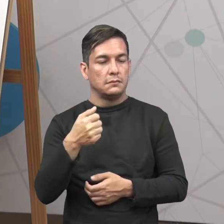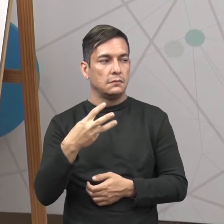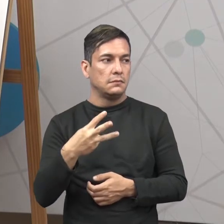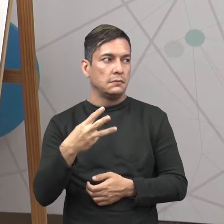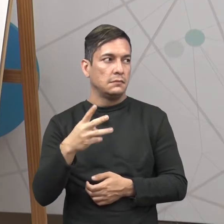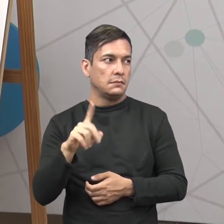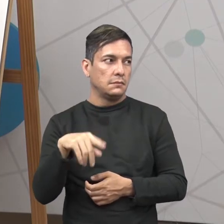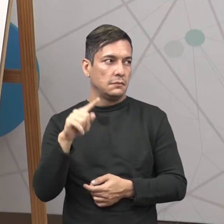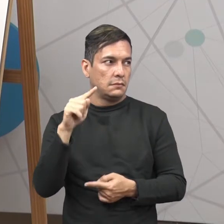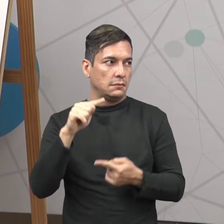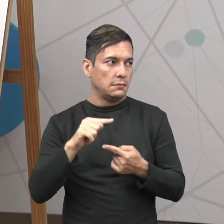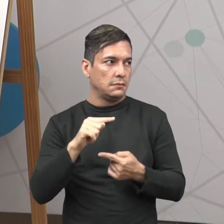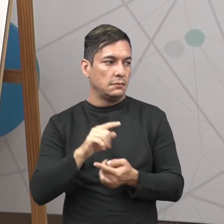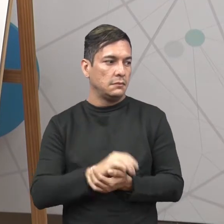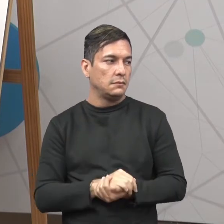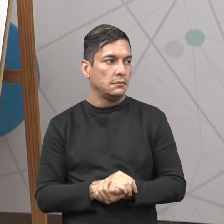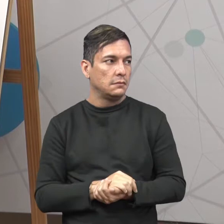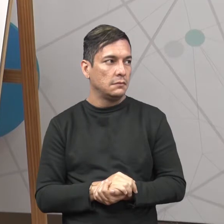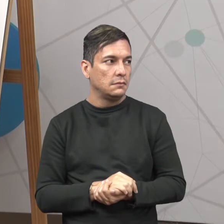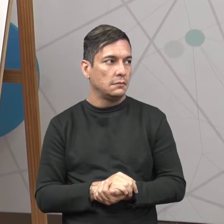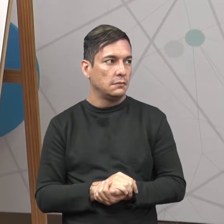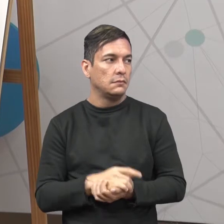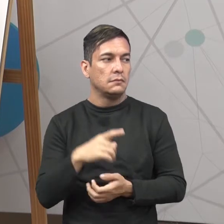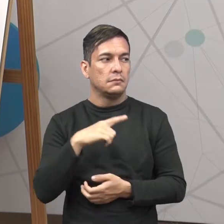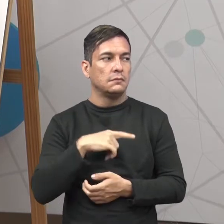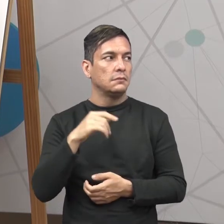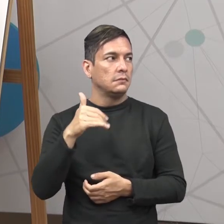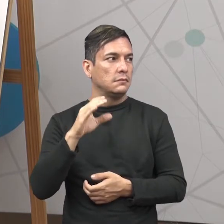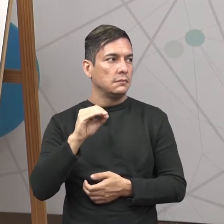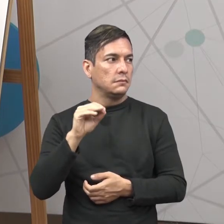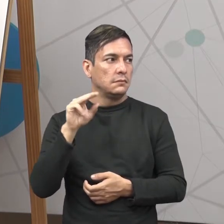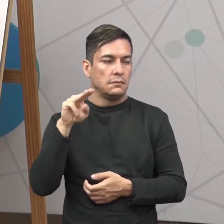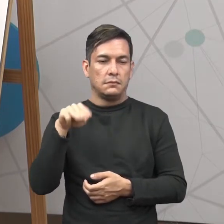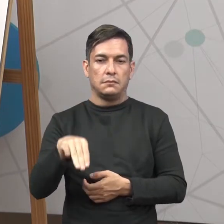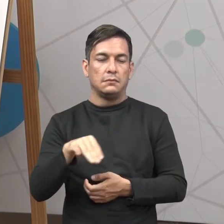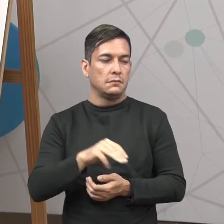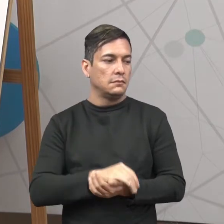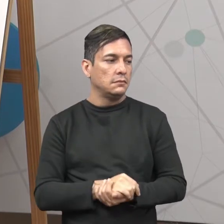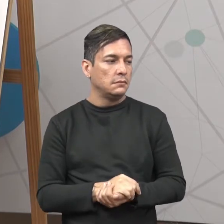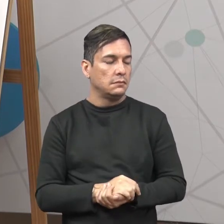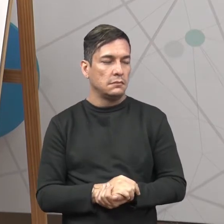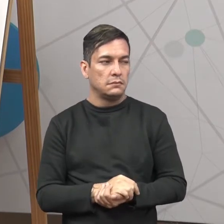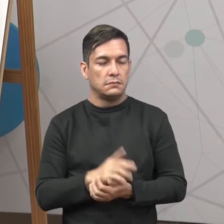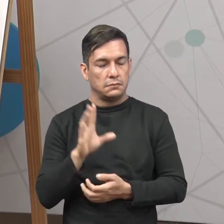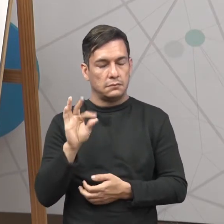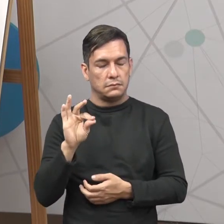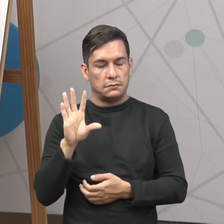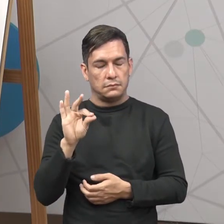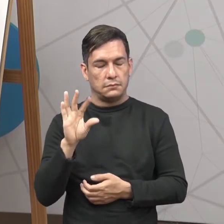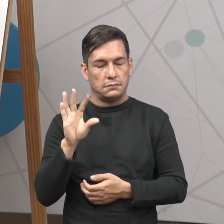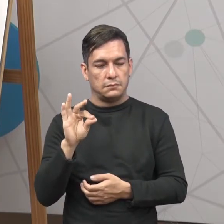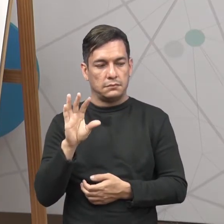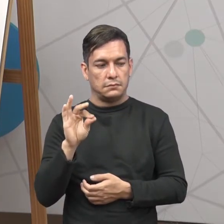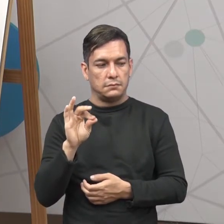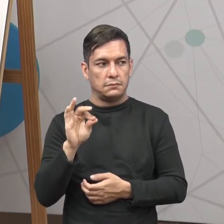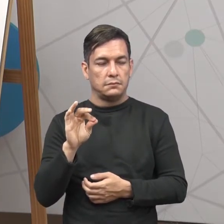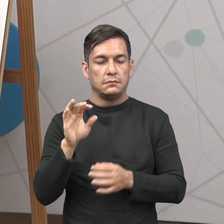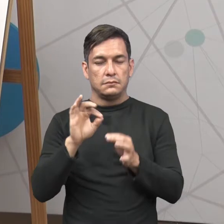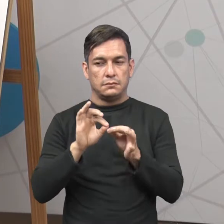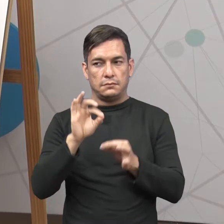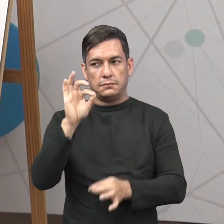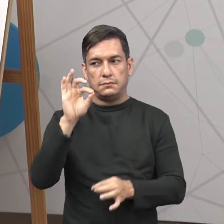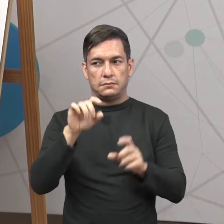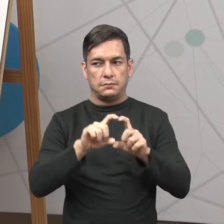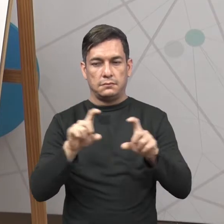é um pouco menor. Ela tem 10 centímetros. Essa cola e o comprimento